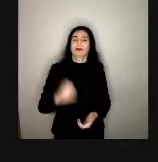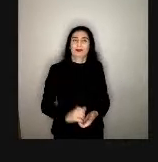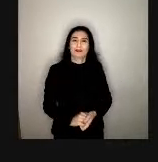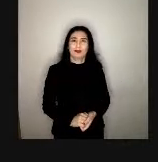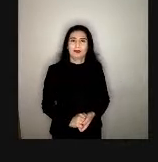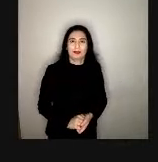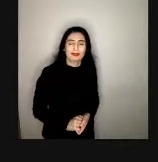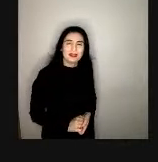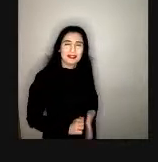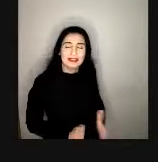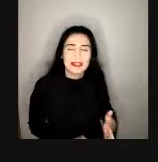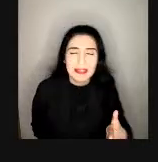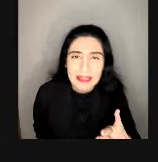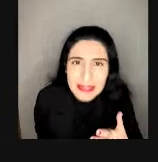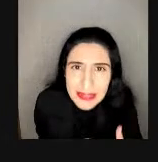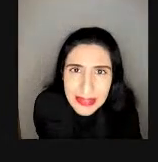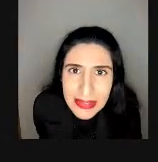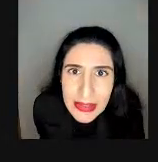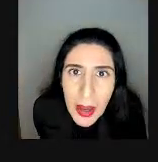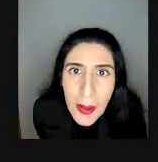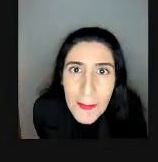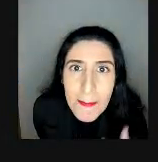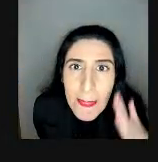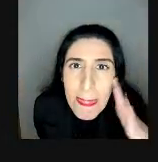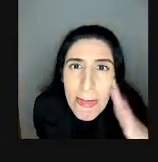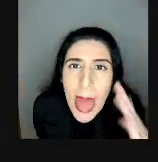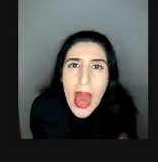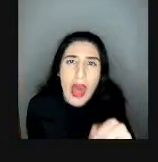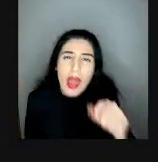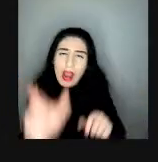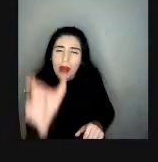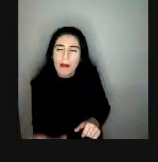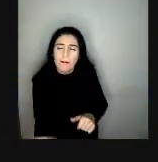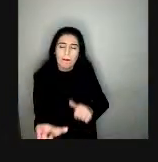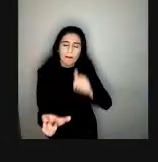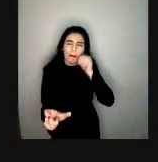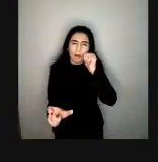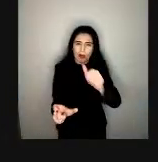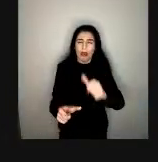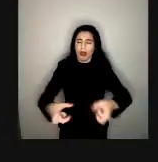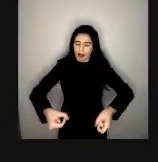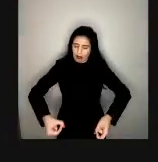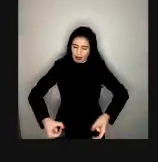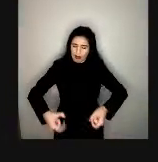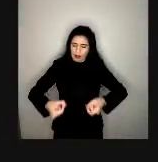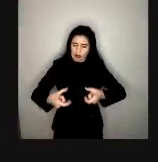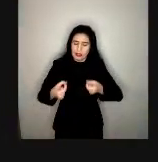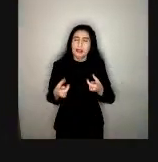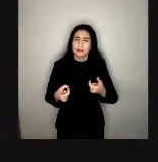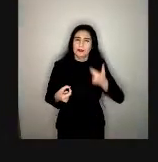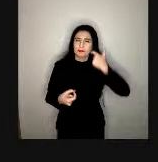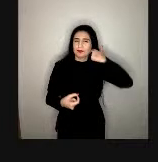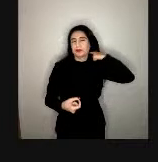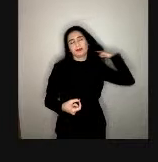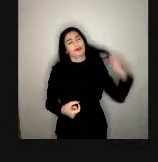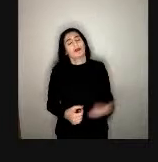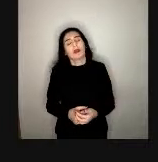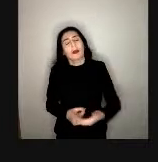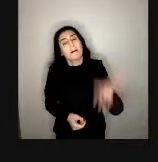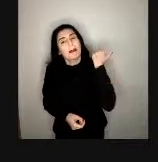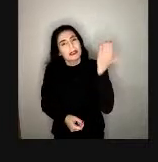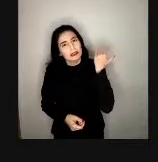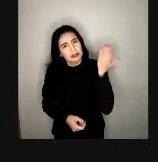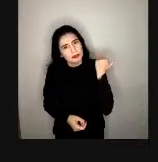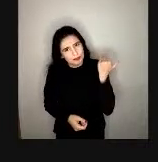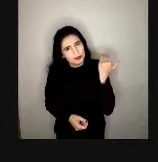que isso, a Marilena é uma mulher que teve câncer numa época muito lá para trás, que os